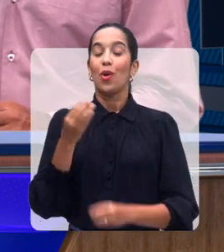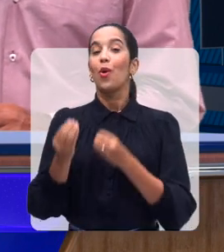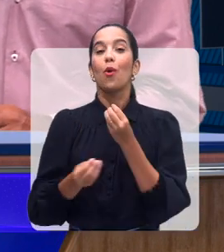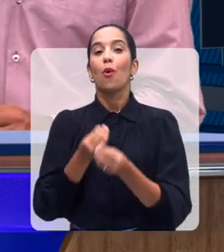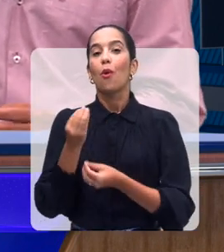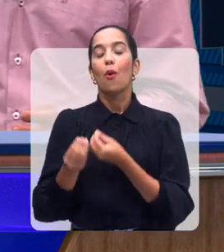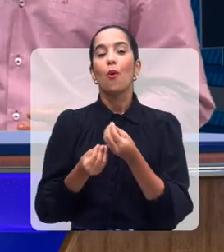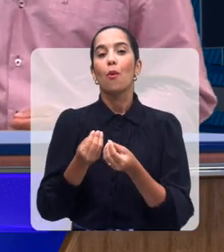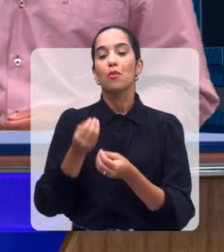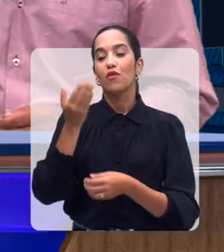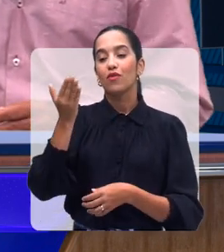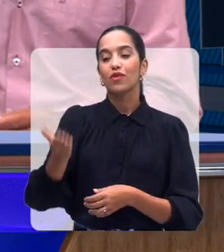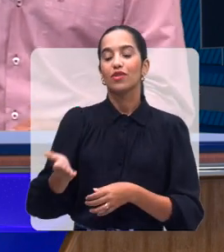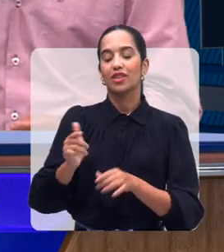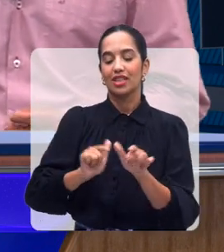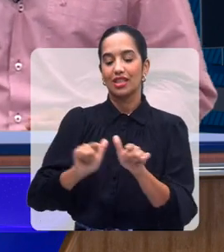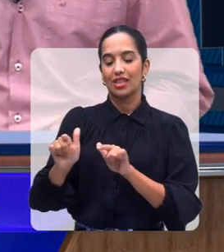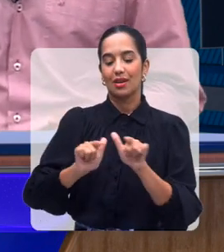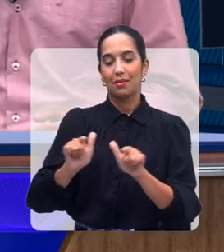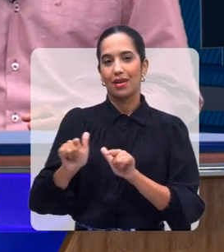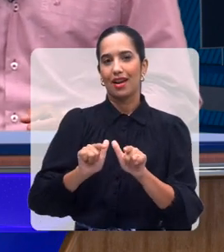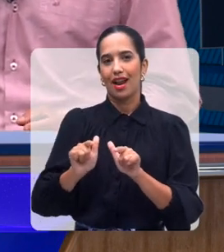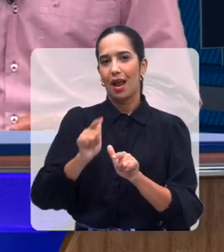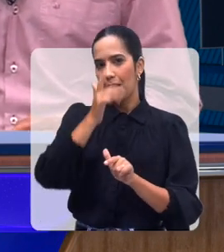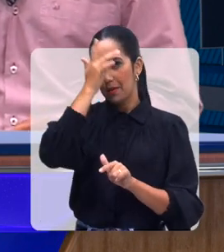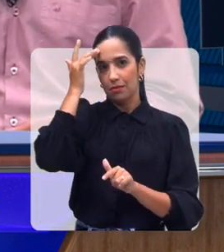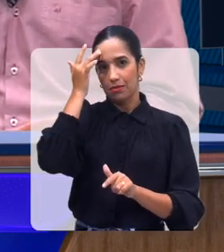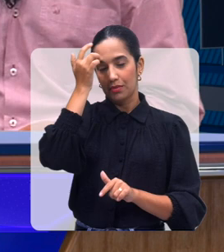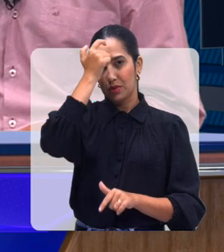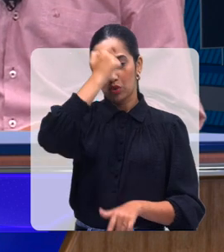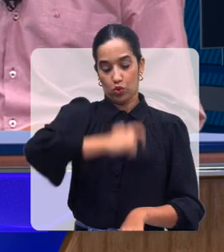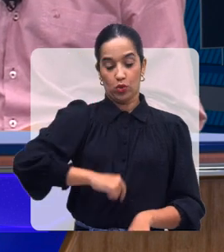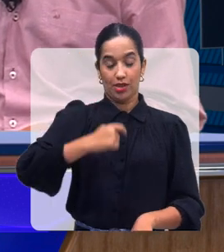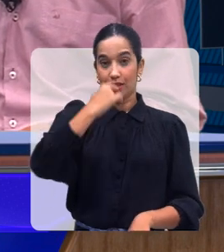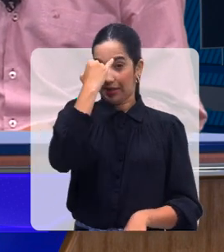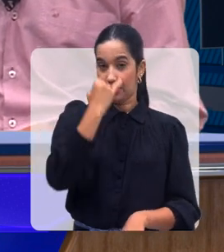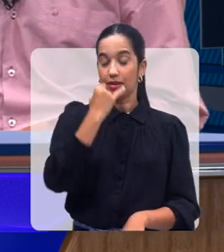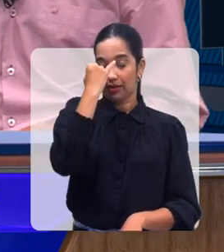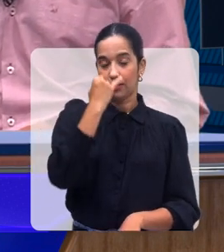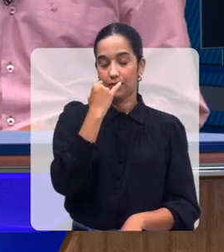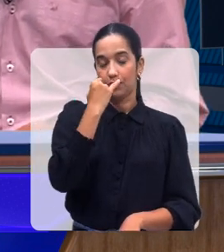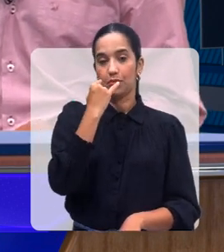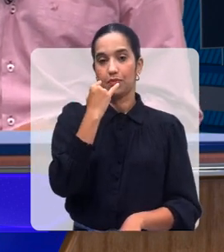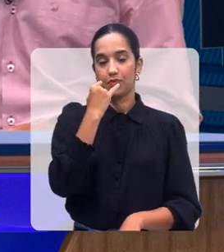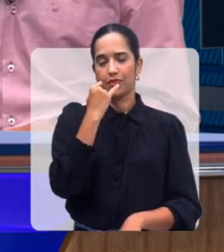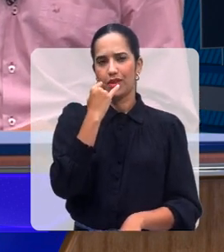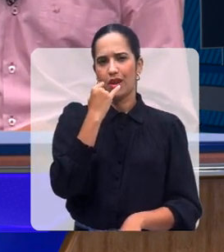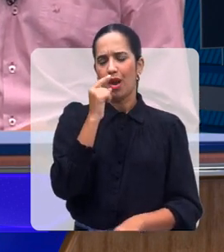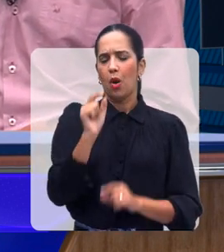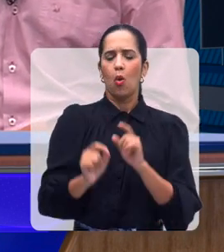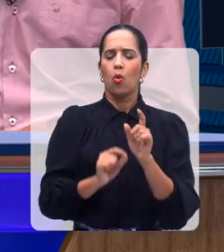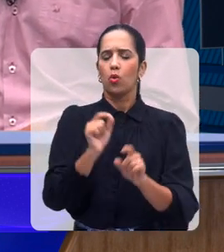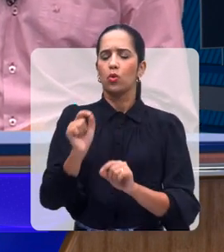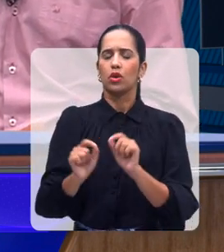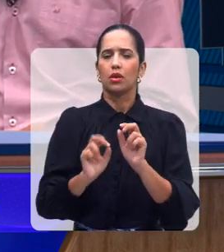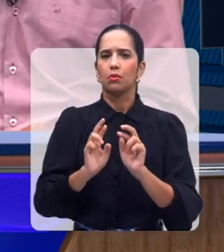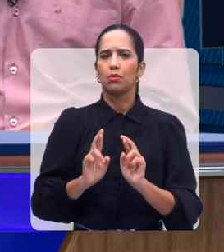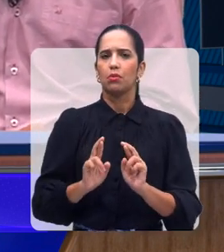foi para você trabalhar com uma pessoa com deficiência visual? O que que